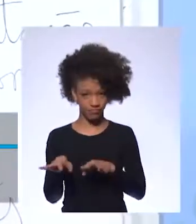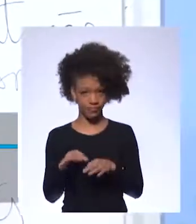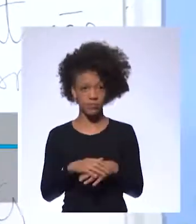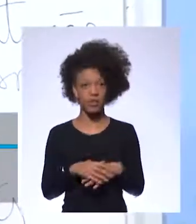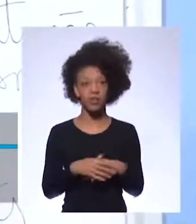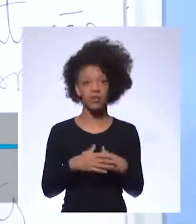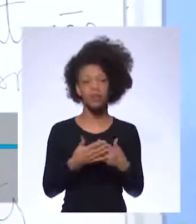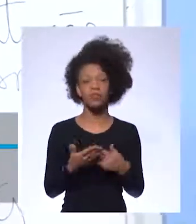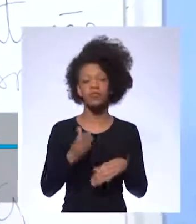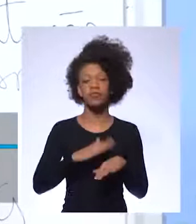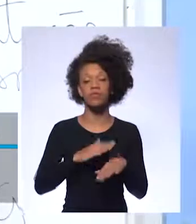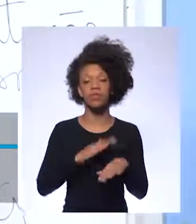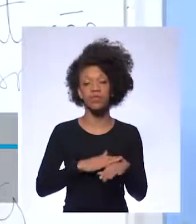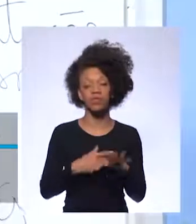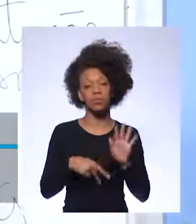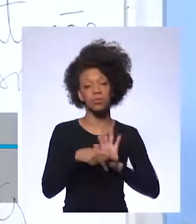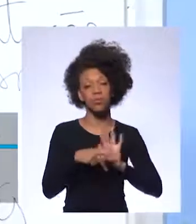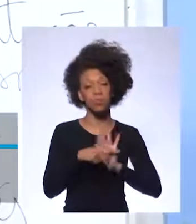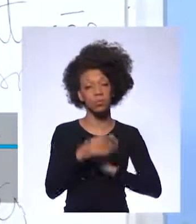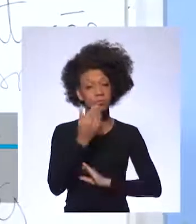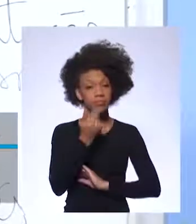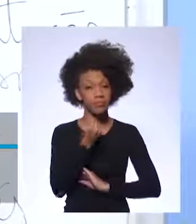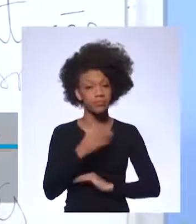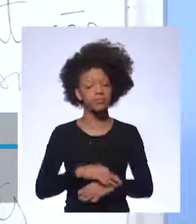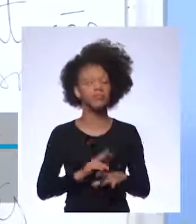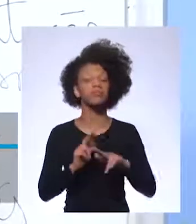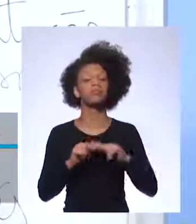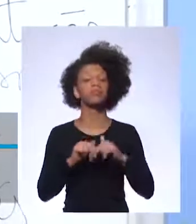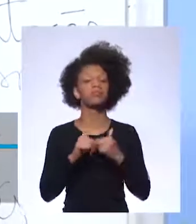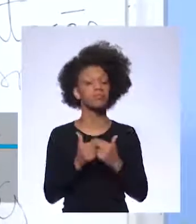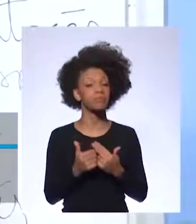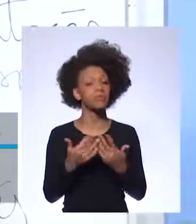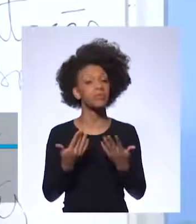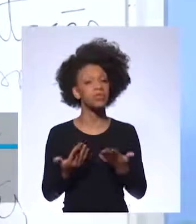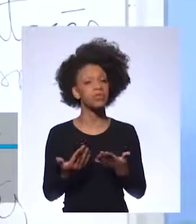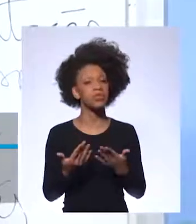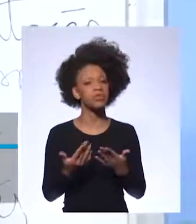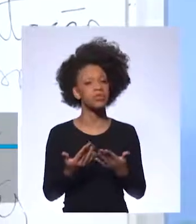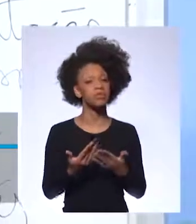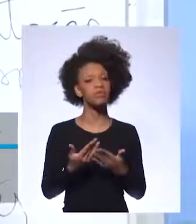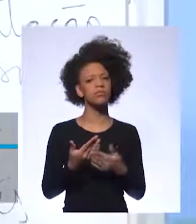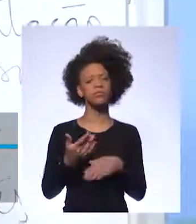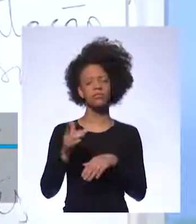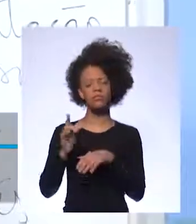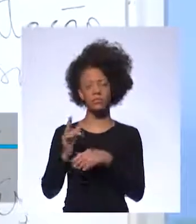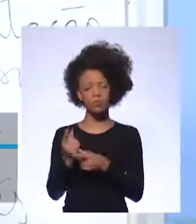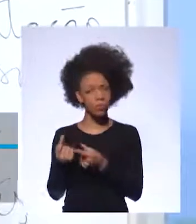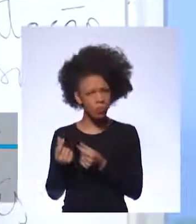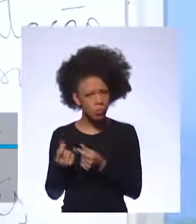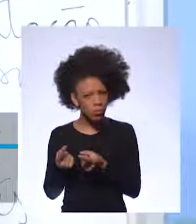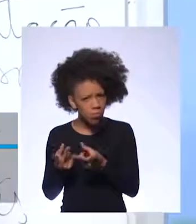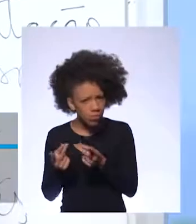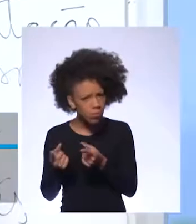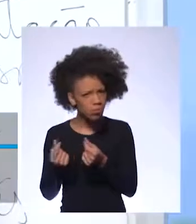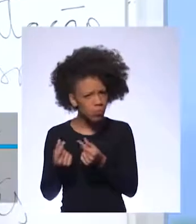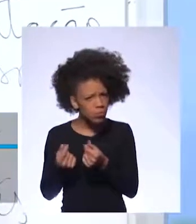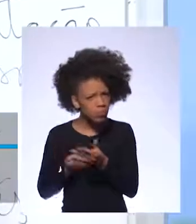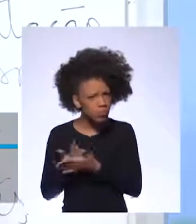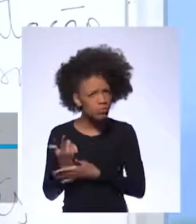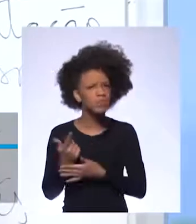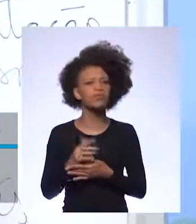eles vão produzir os seus próprios alimentos por isso que o comércio lá no centro ele vai enfraquecer